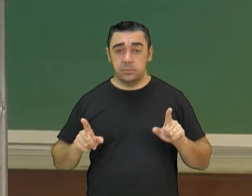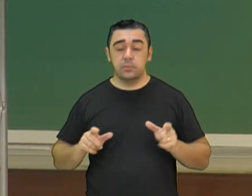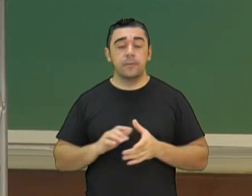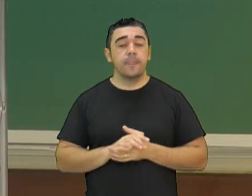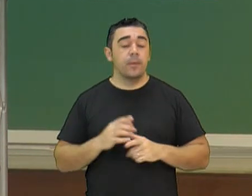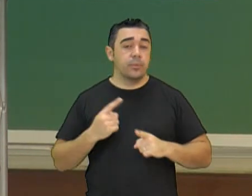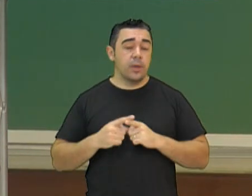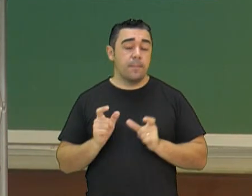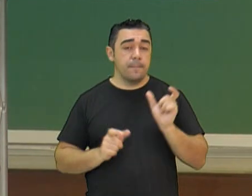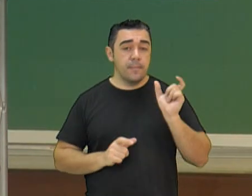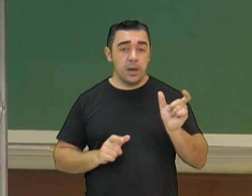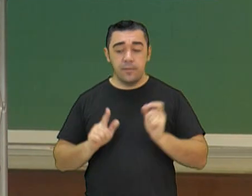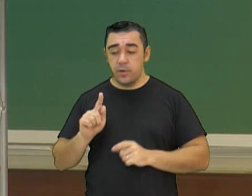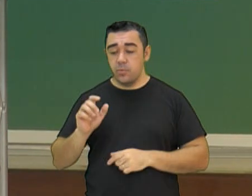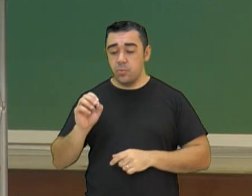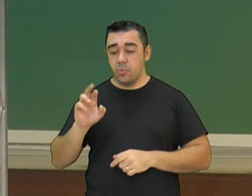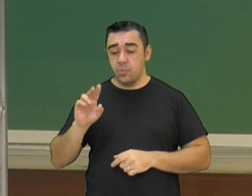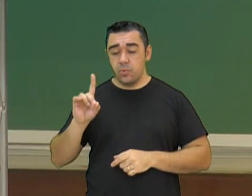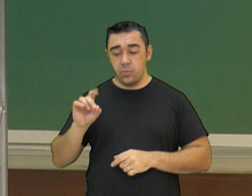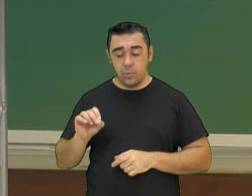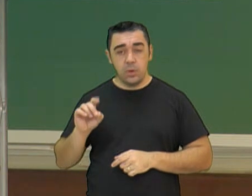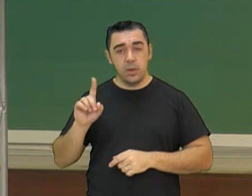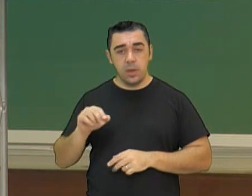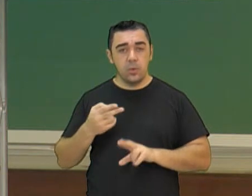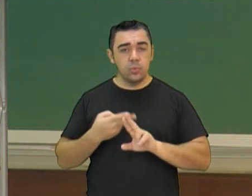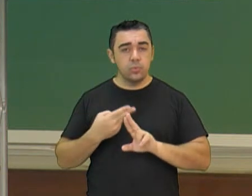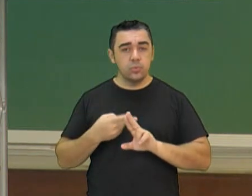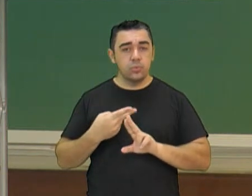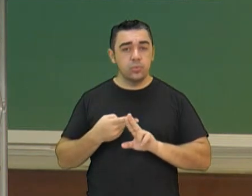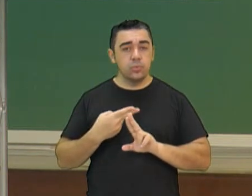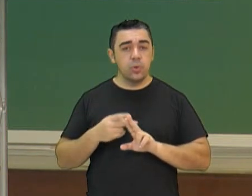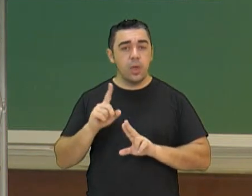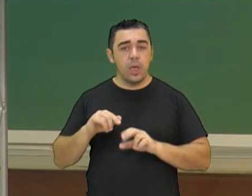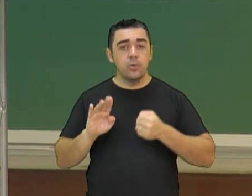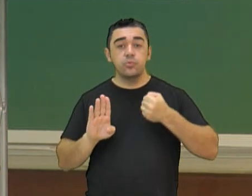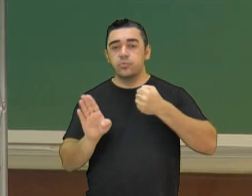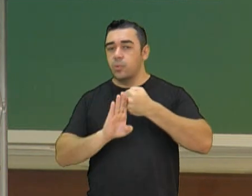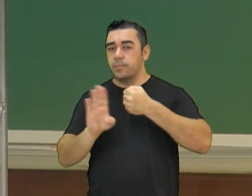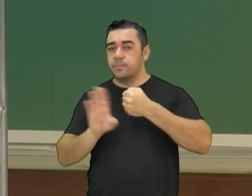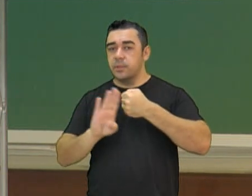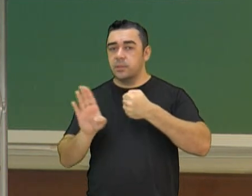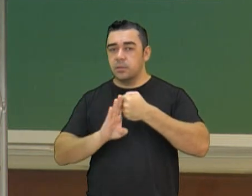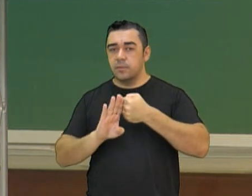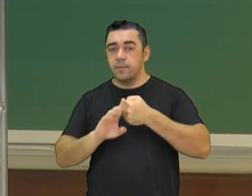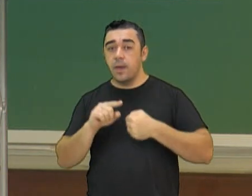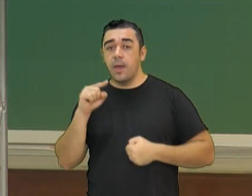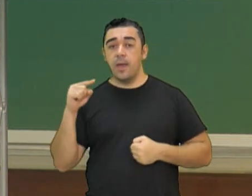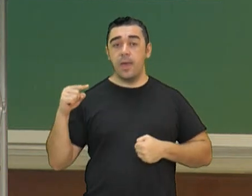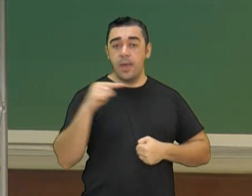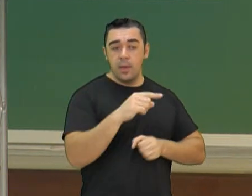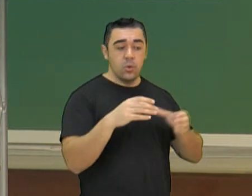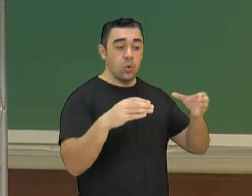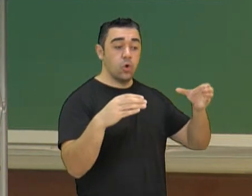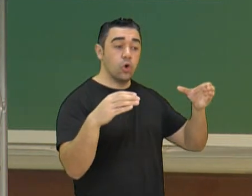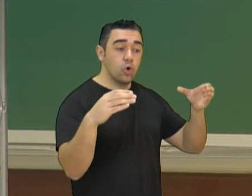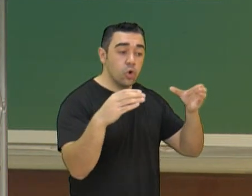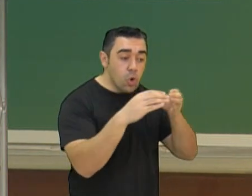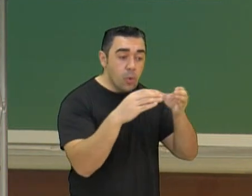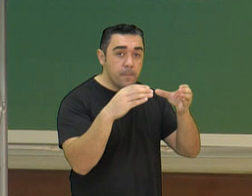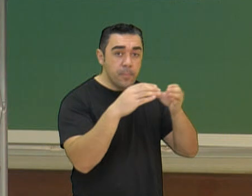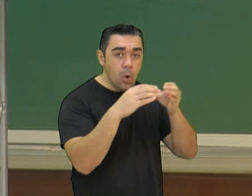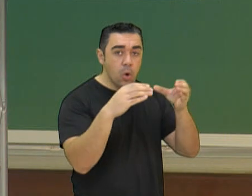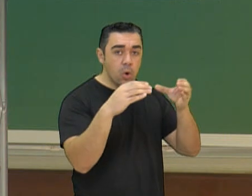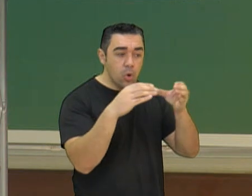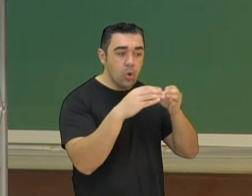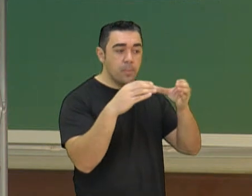tenho que a palavra gordo, ele foi utilizado aqui como substantivo, né? Para se referir a uma determinada pessoa, um